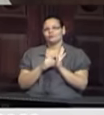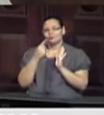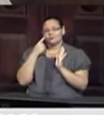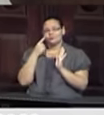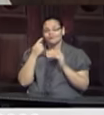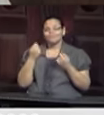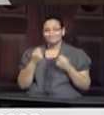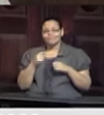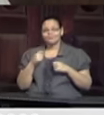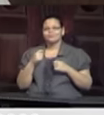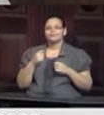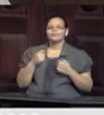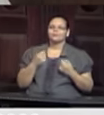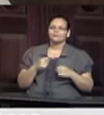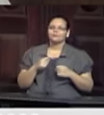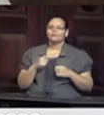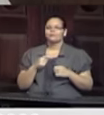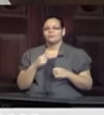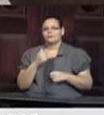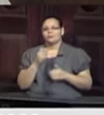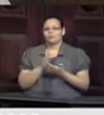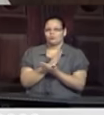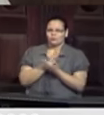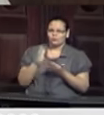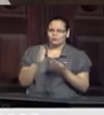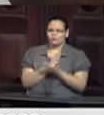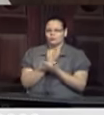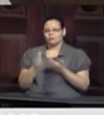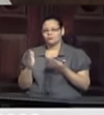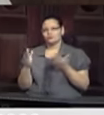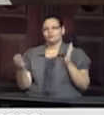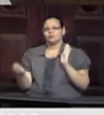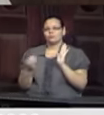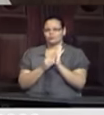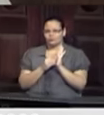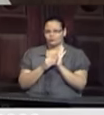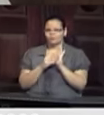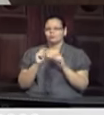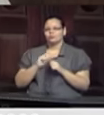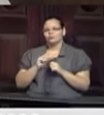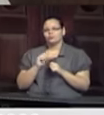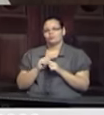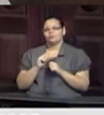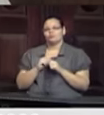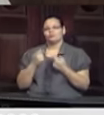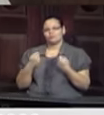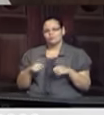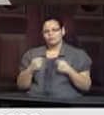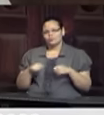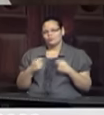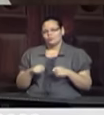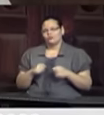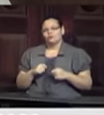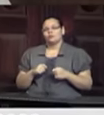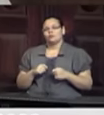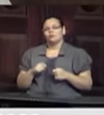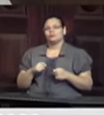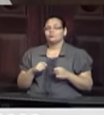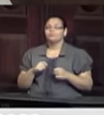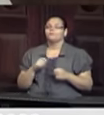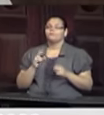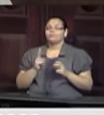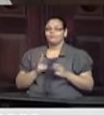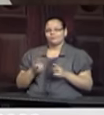a possibilidade de algumas dessas emendas se fazerem presentes agora. E, ao